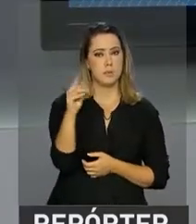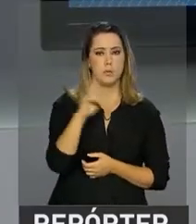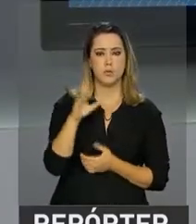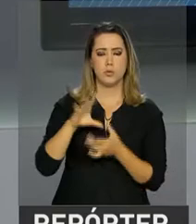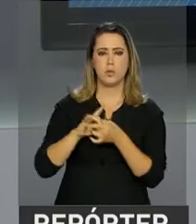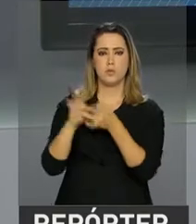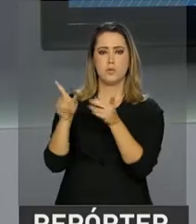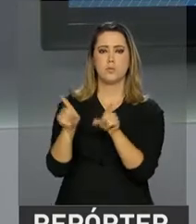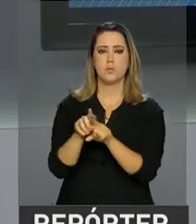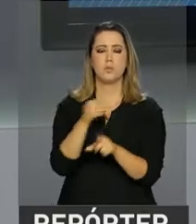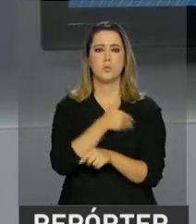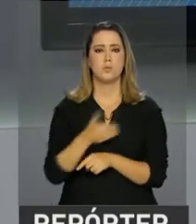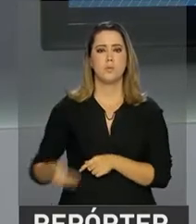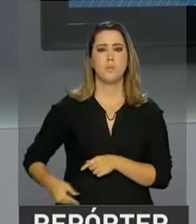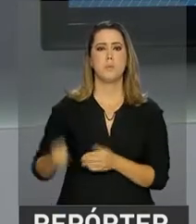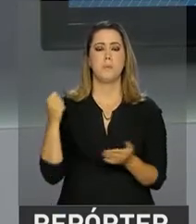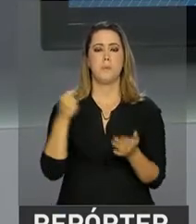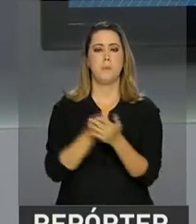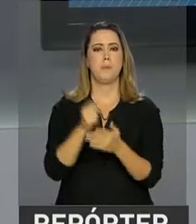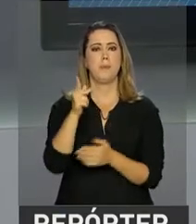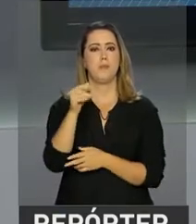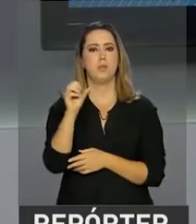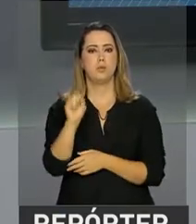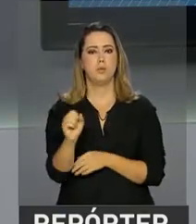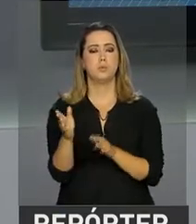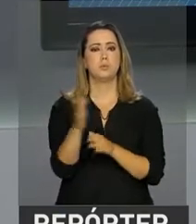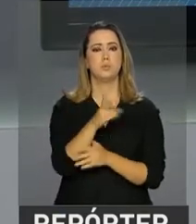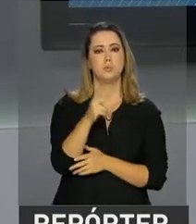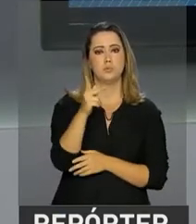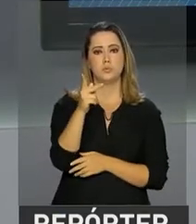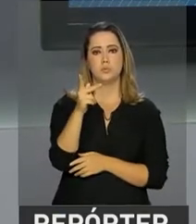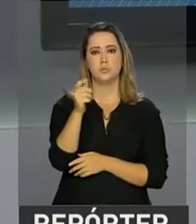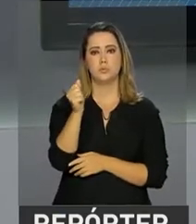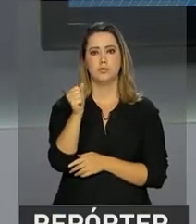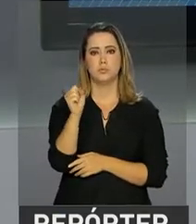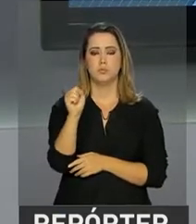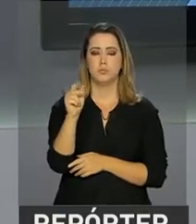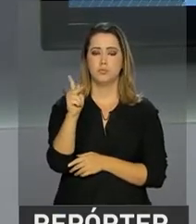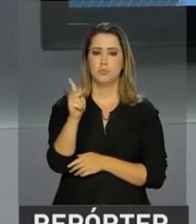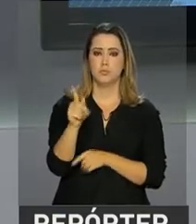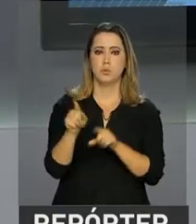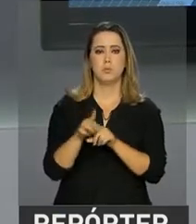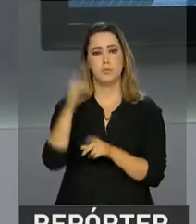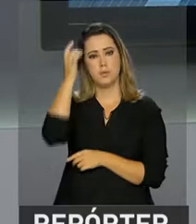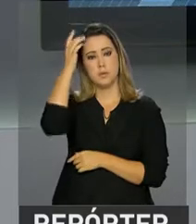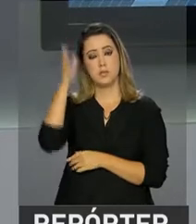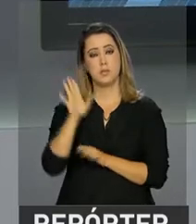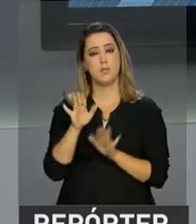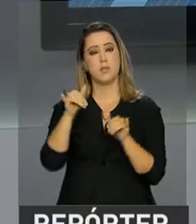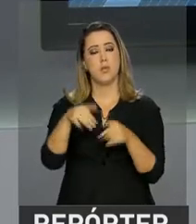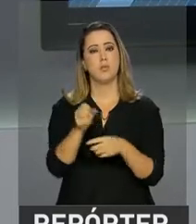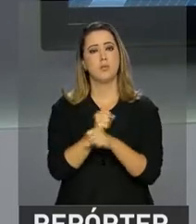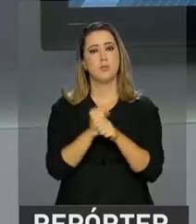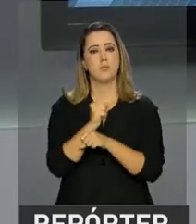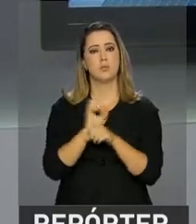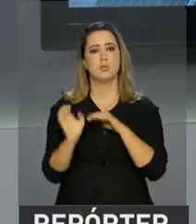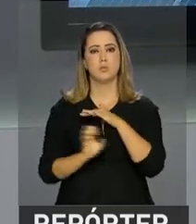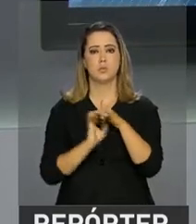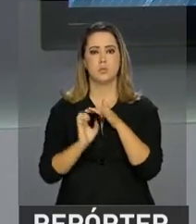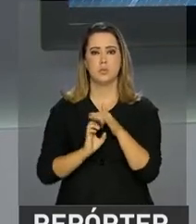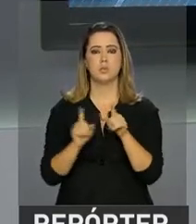liberados pelo governo do pis e do pasep para facilitar o fim de ano dos empregados em empresas privadas e servidores